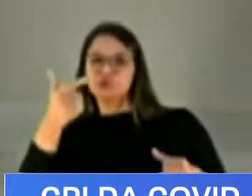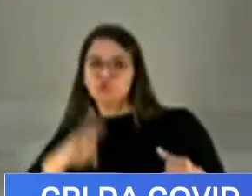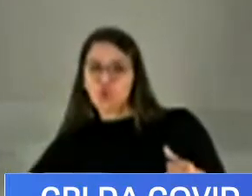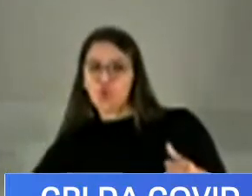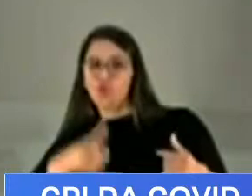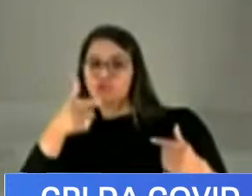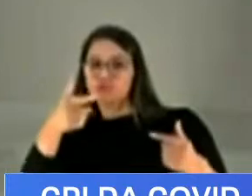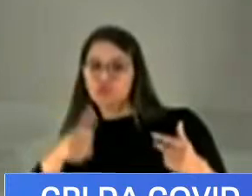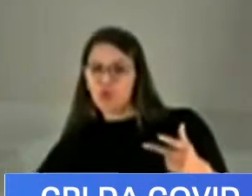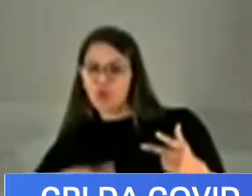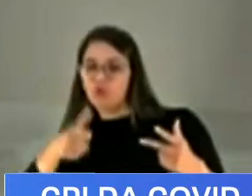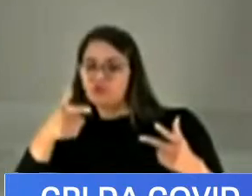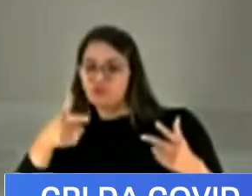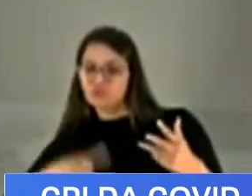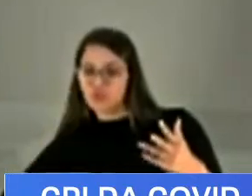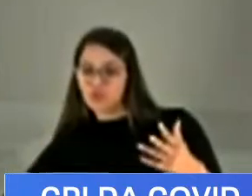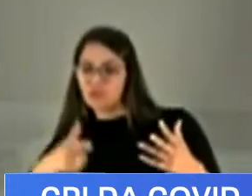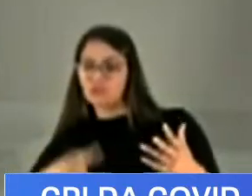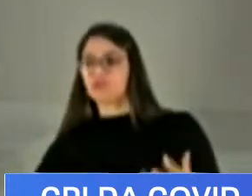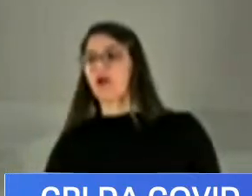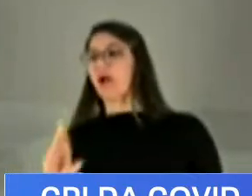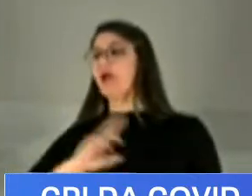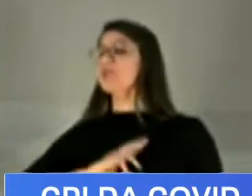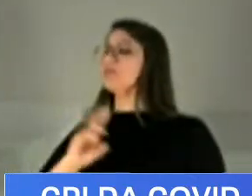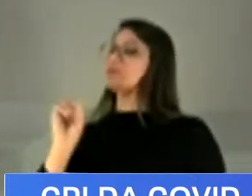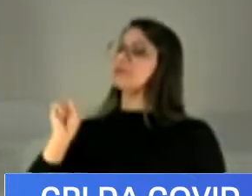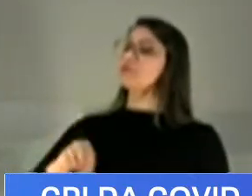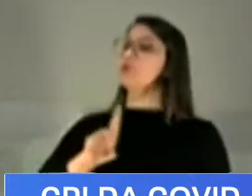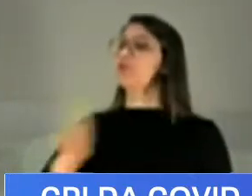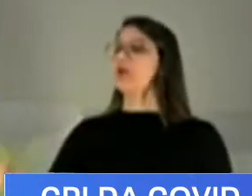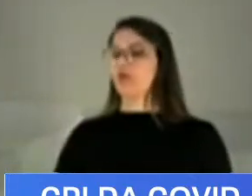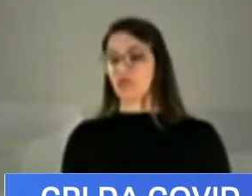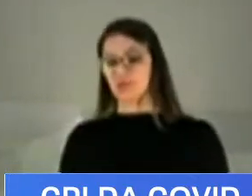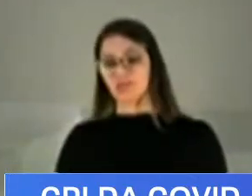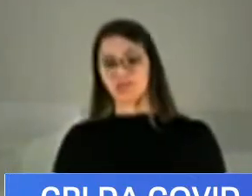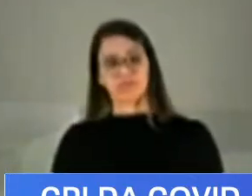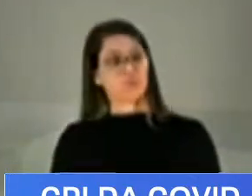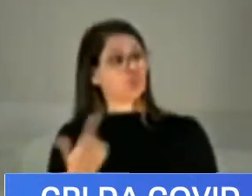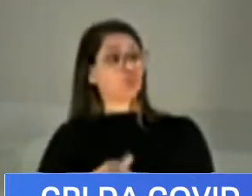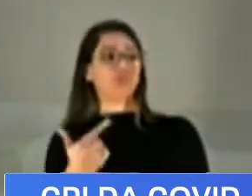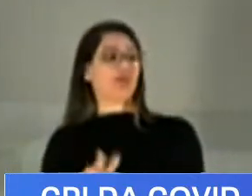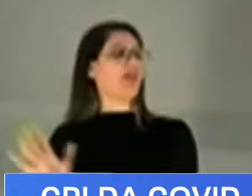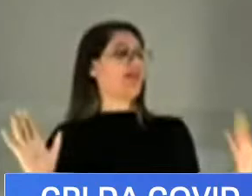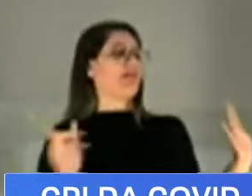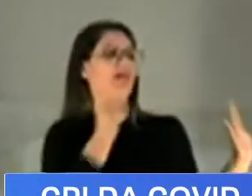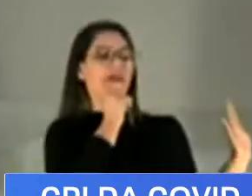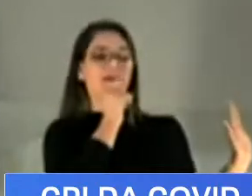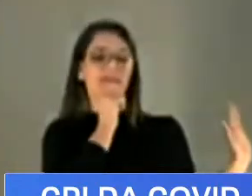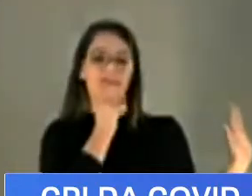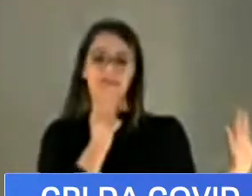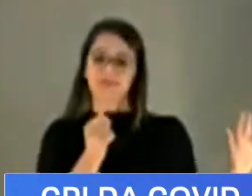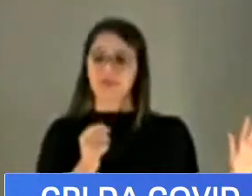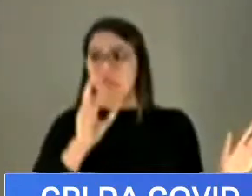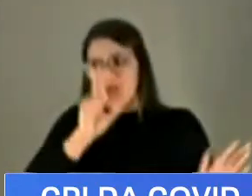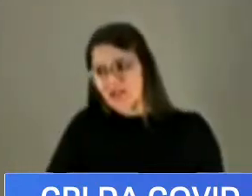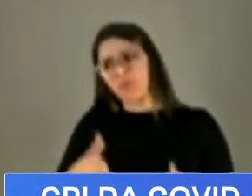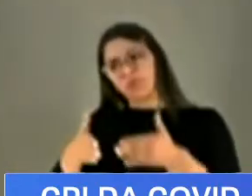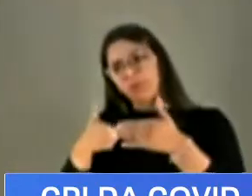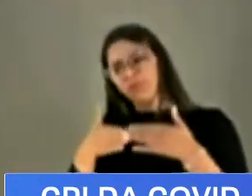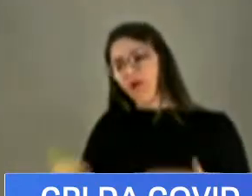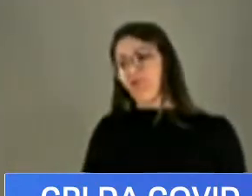bastante frequentes. A resposta e é sim ou não. Ela não tem. Ela não tem ainda. Então, né? Então mas... responda, por favor. Seja, vamos